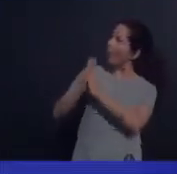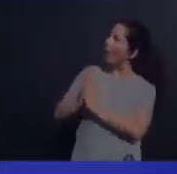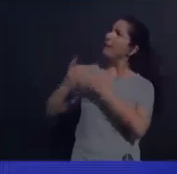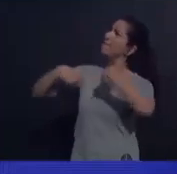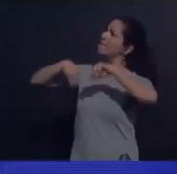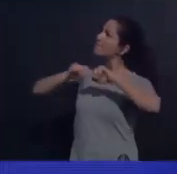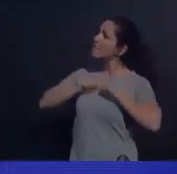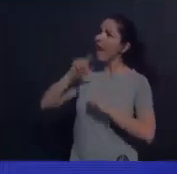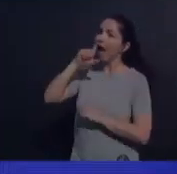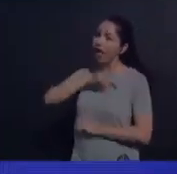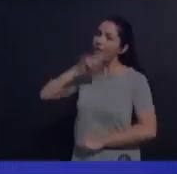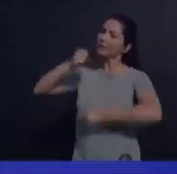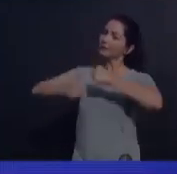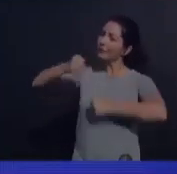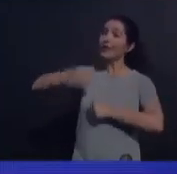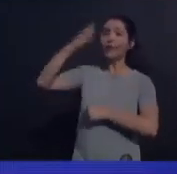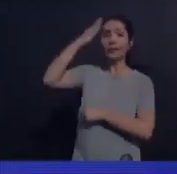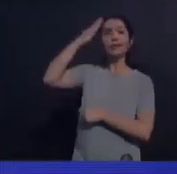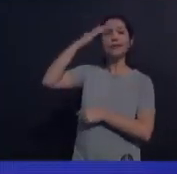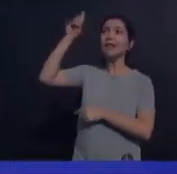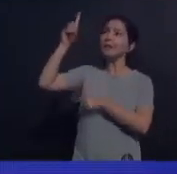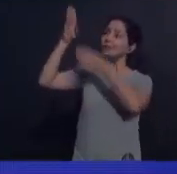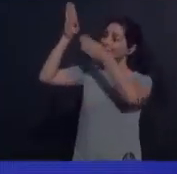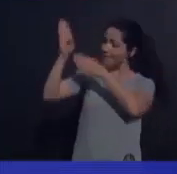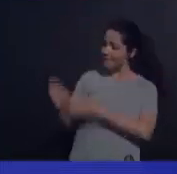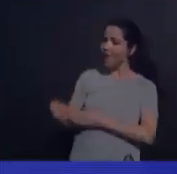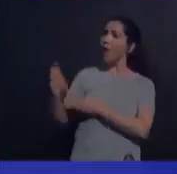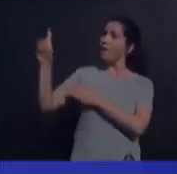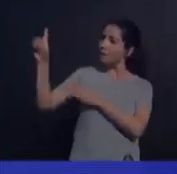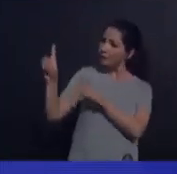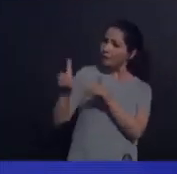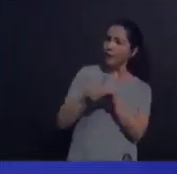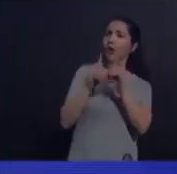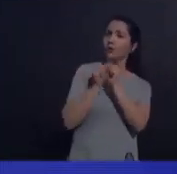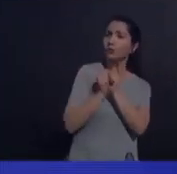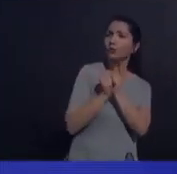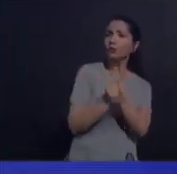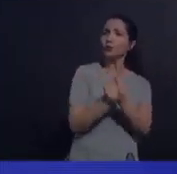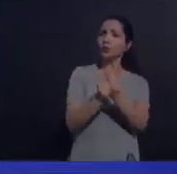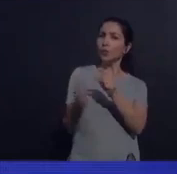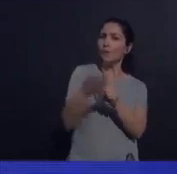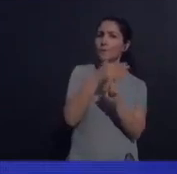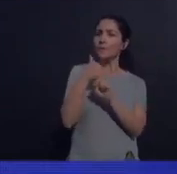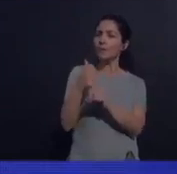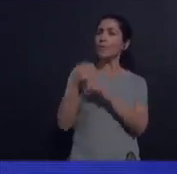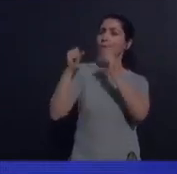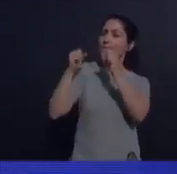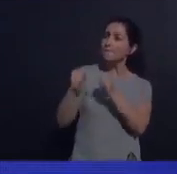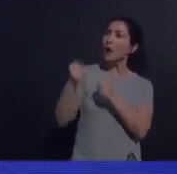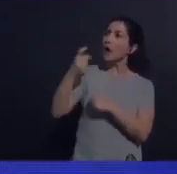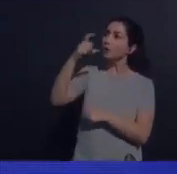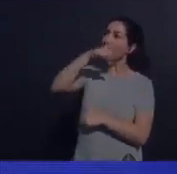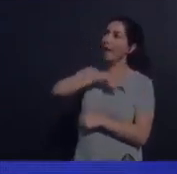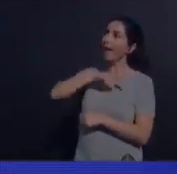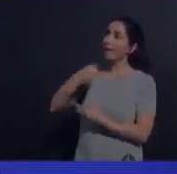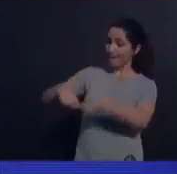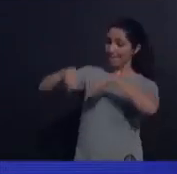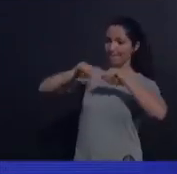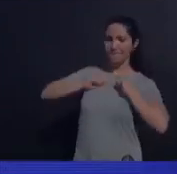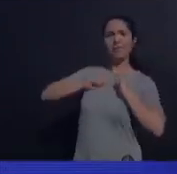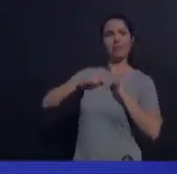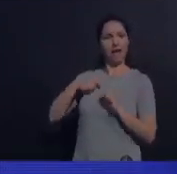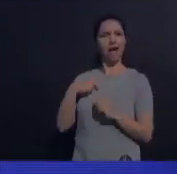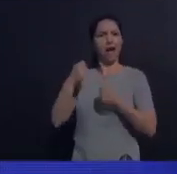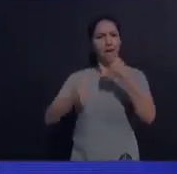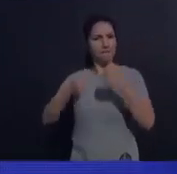eu falava assim deus assim que o senhor é fiel que o senhor vai estar comigo que só vai guardar pode me dar pra eu prometo que vou ser uma bomba o